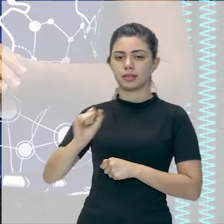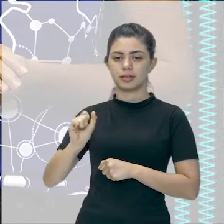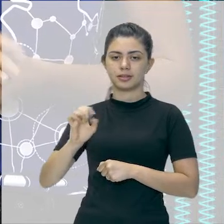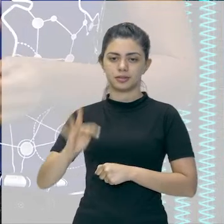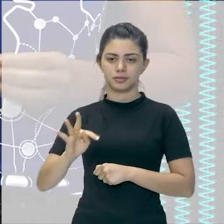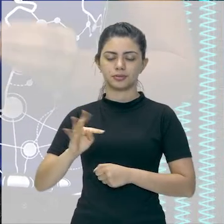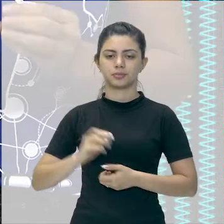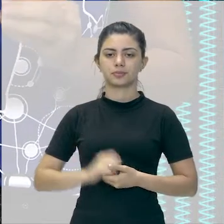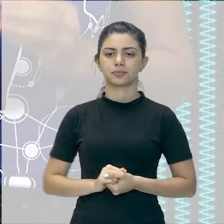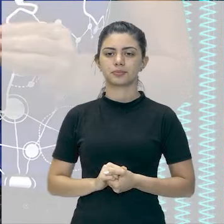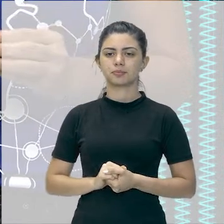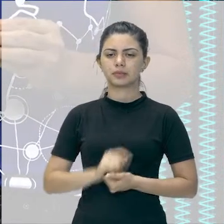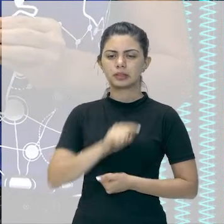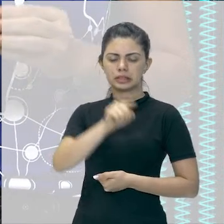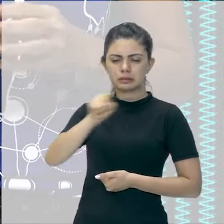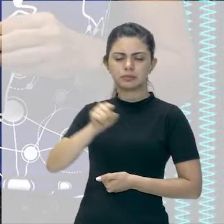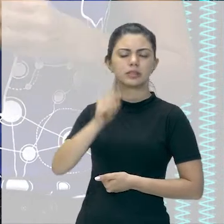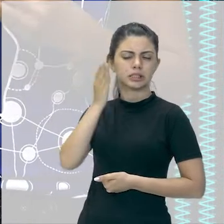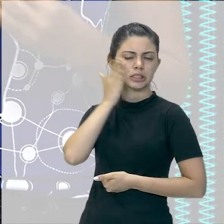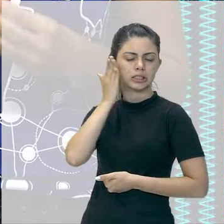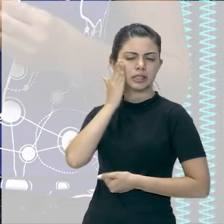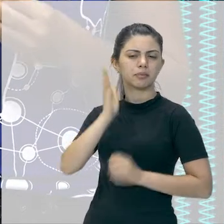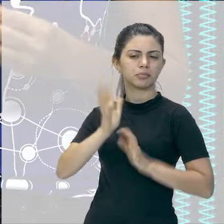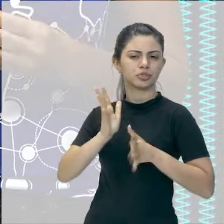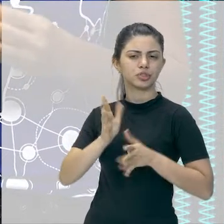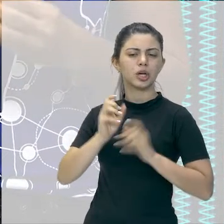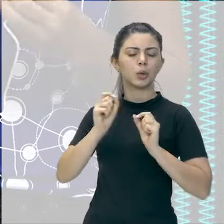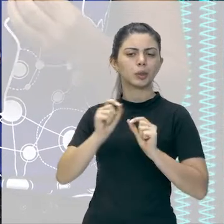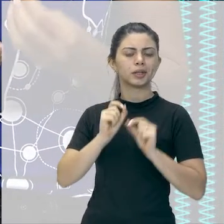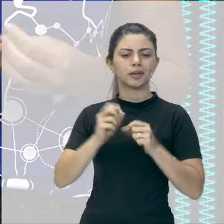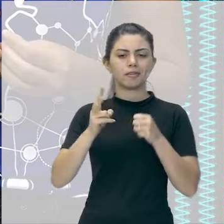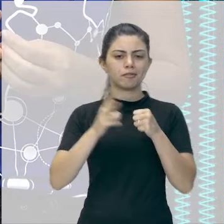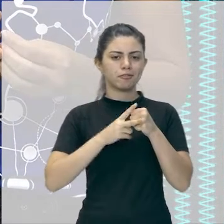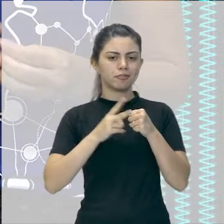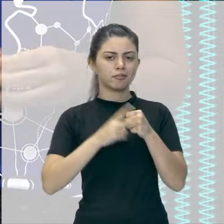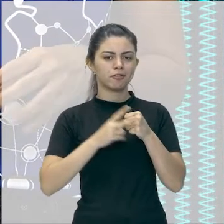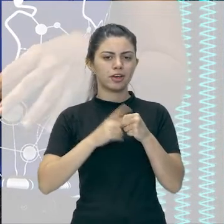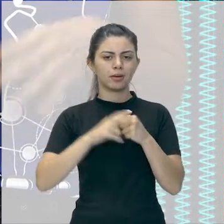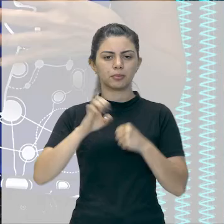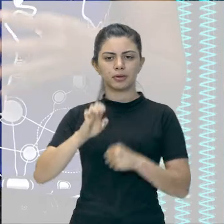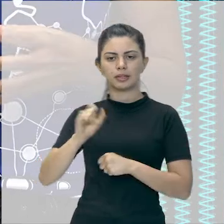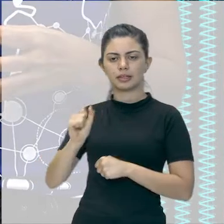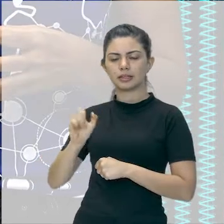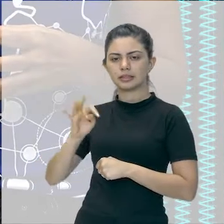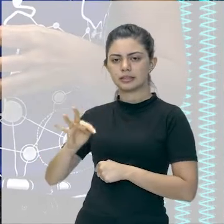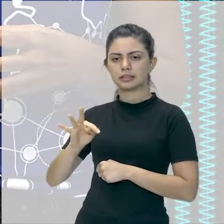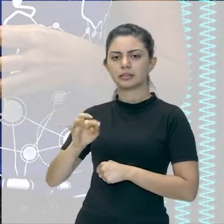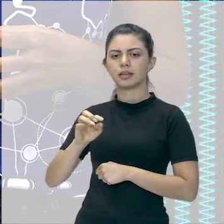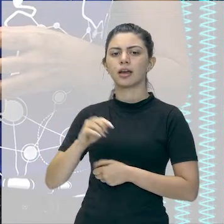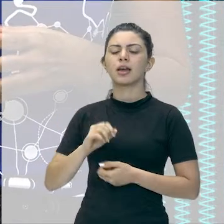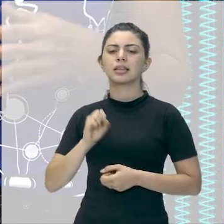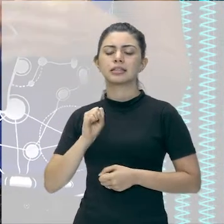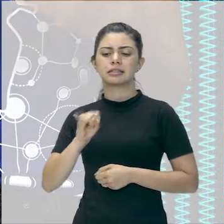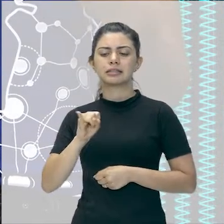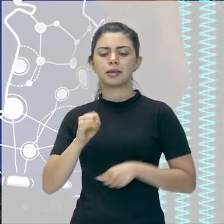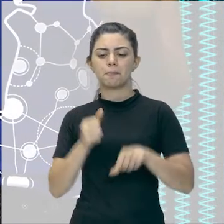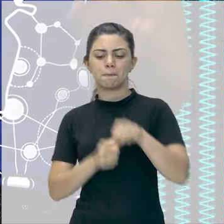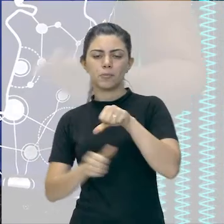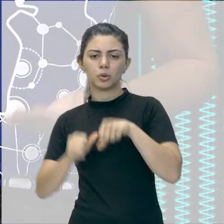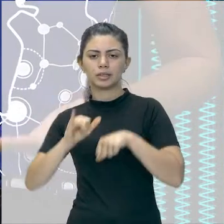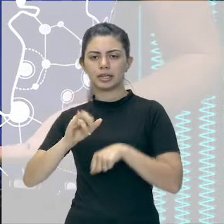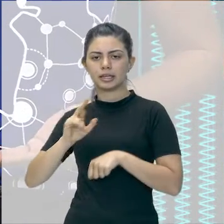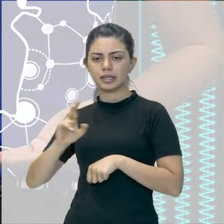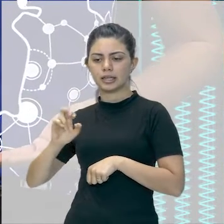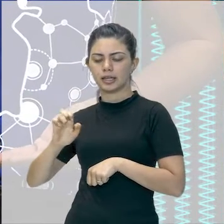comer. Vocês já sabem que a forma do verbo eat, ele é um verbo irregular, ficaria diferente, não é verdade? Mas quando a